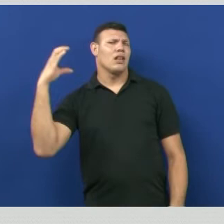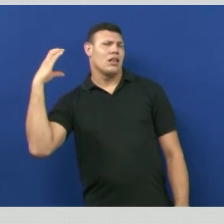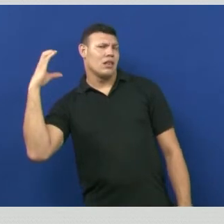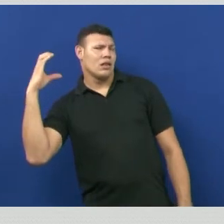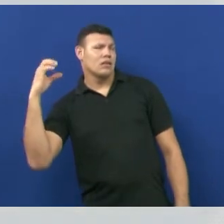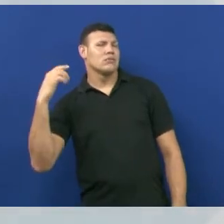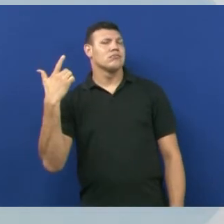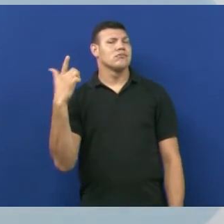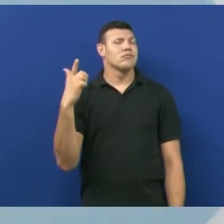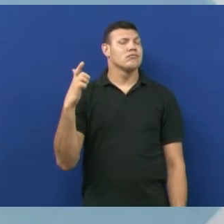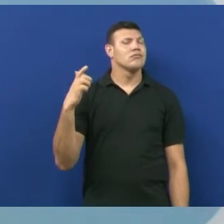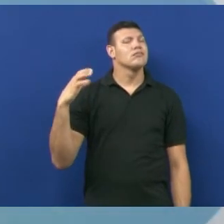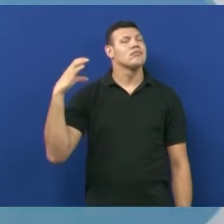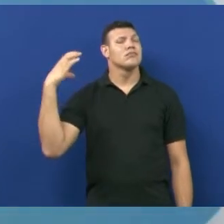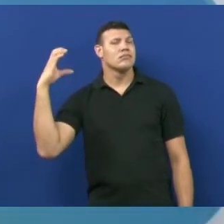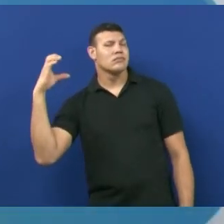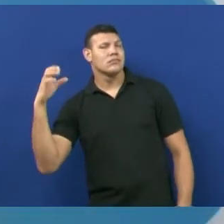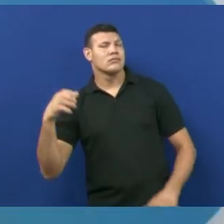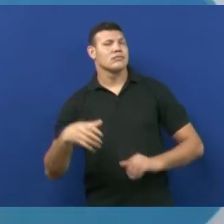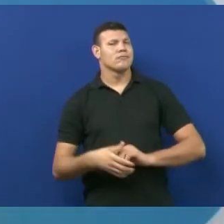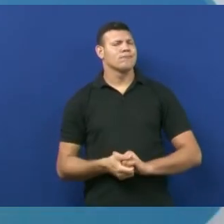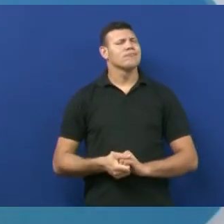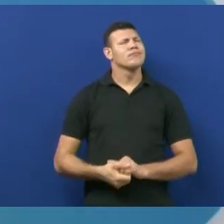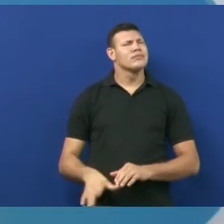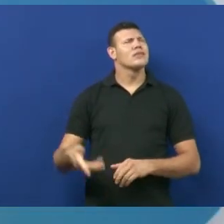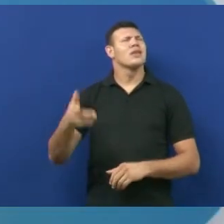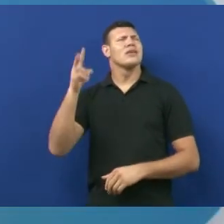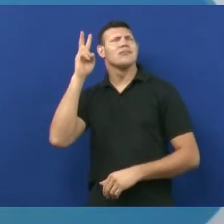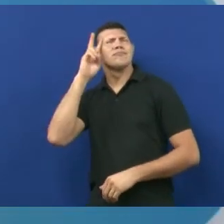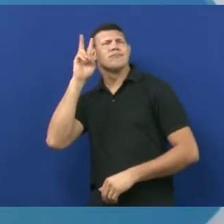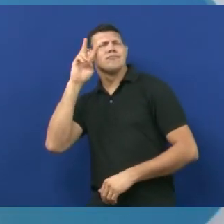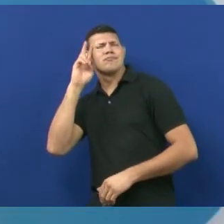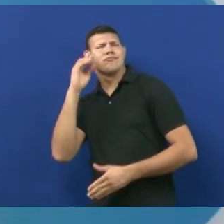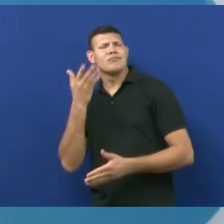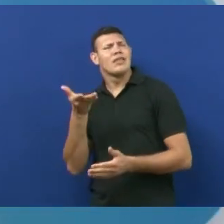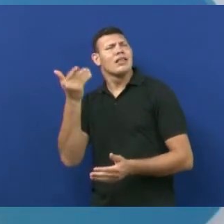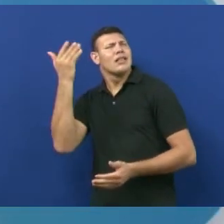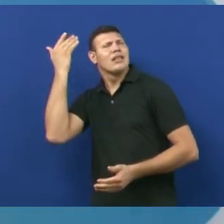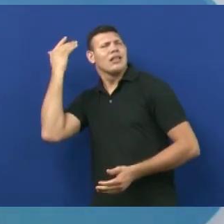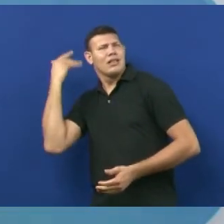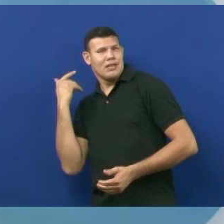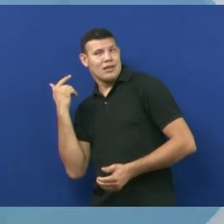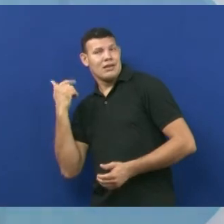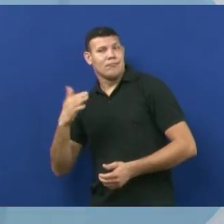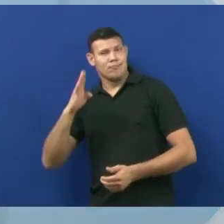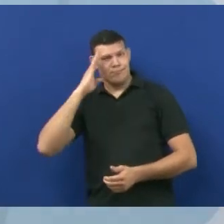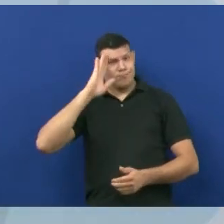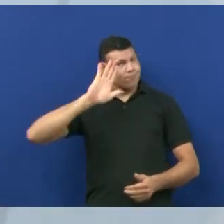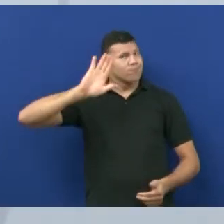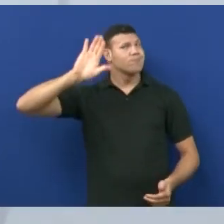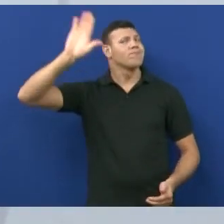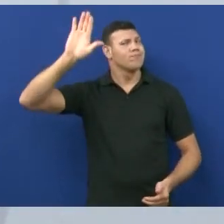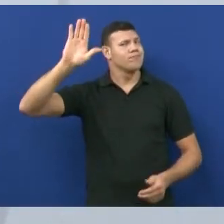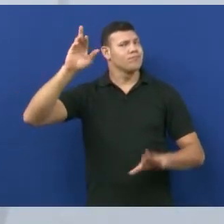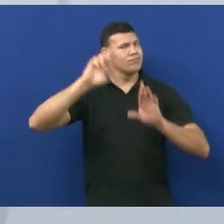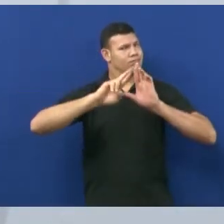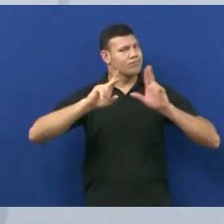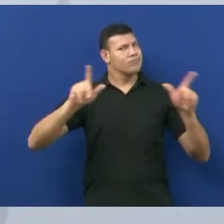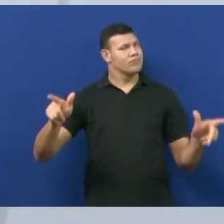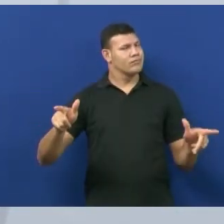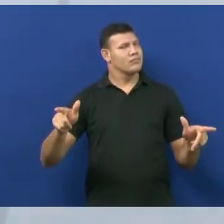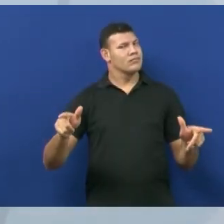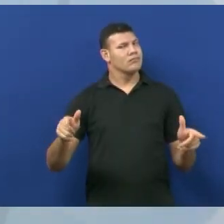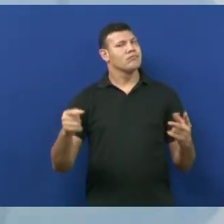Vamos lembrar? Nós falamos lá no início que a diferença principal entre as substâncias inorgânicas